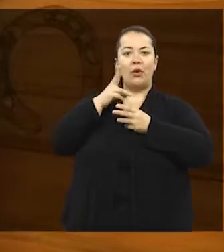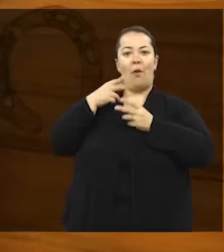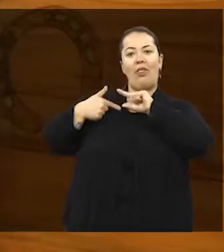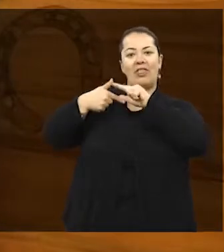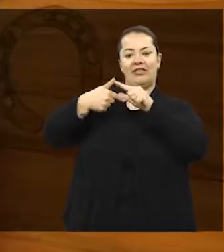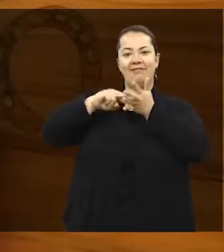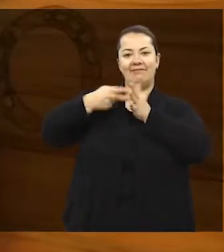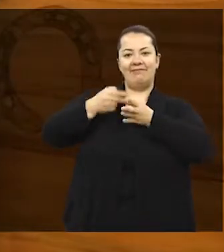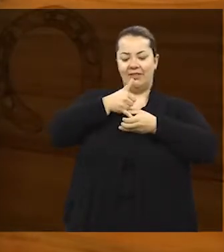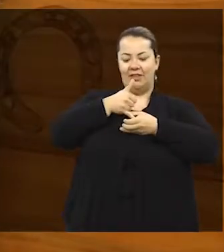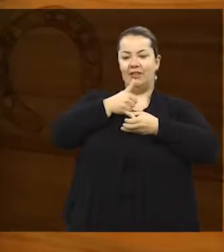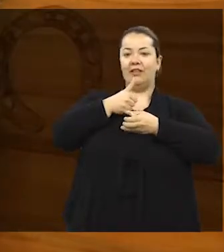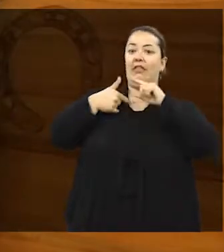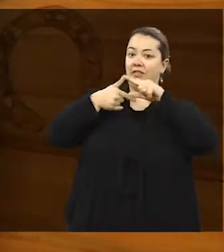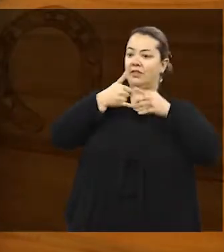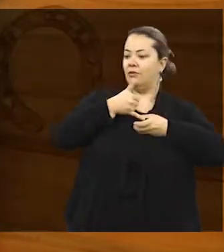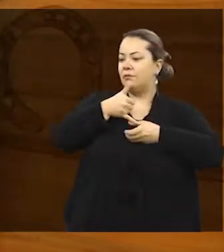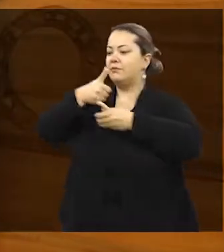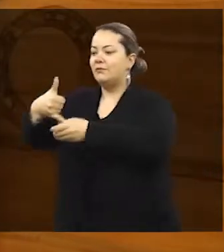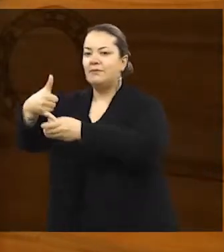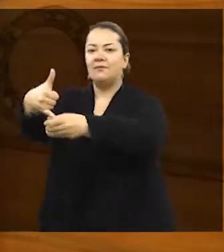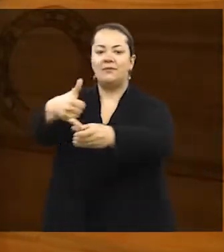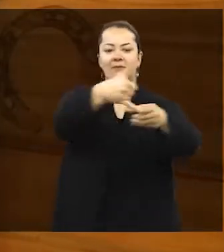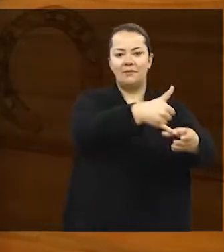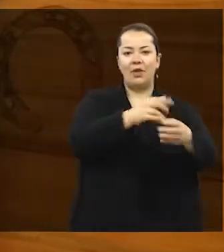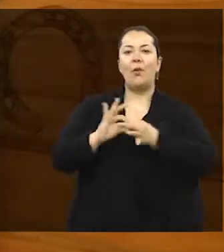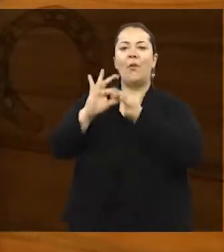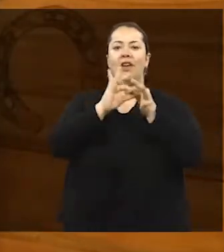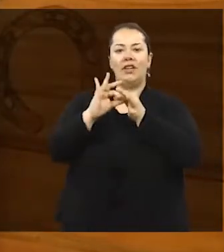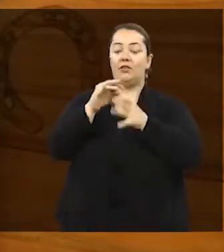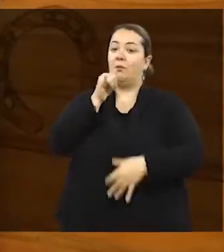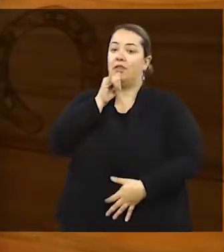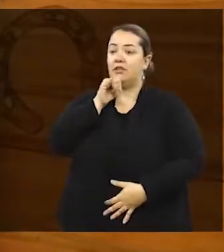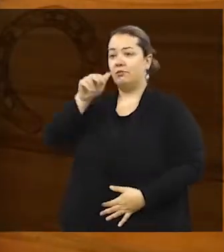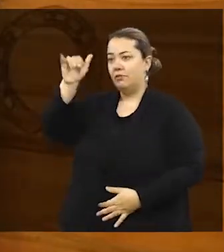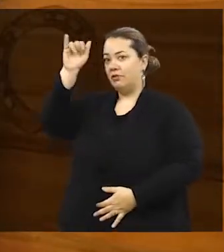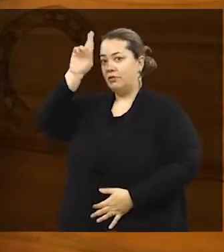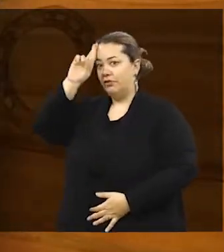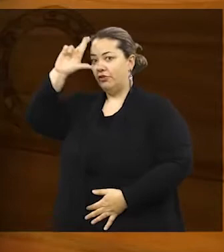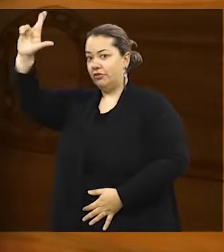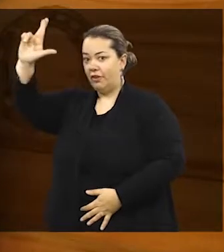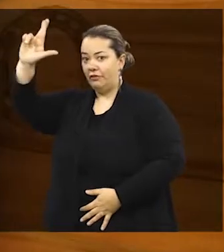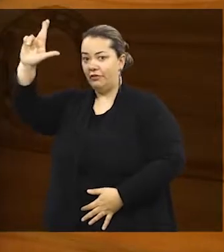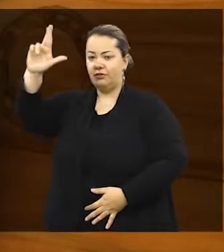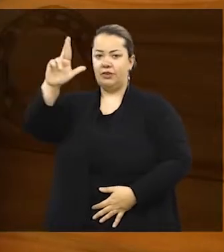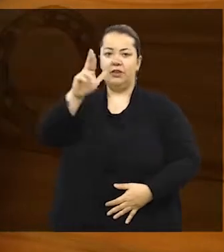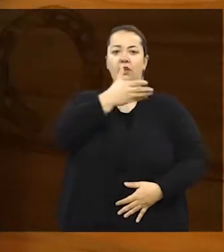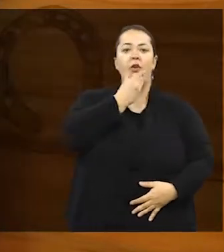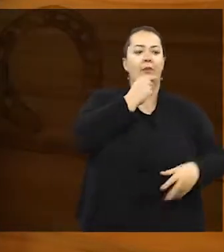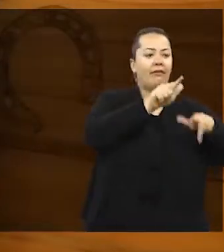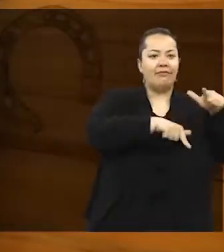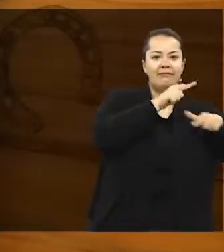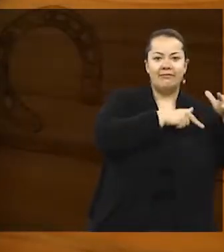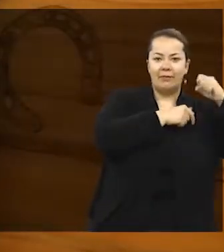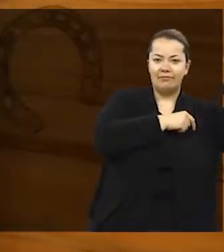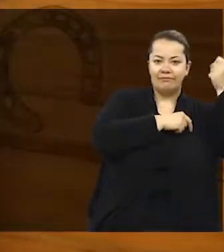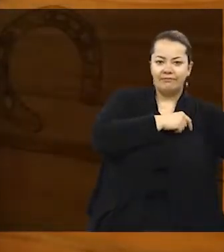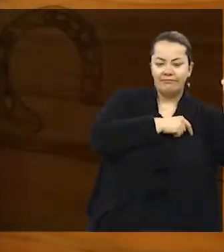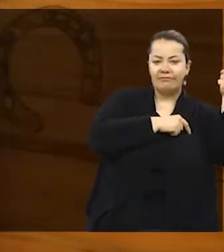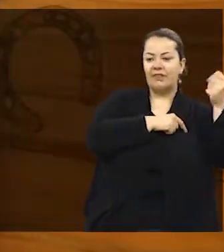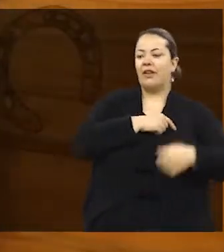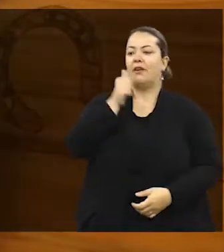de mate, quando a cuia passa de mão em mão, em que a nossa tradição passa de uma geração a